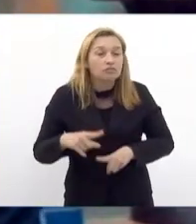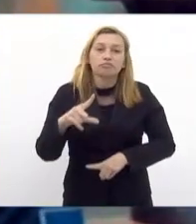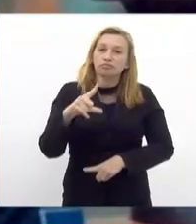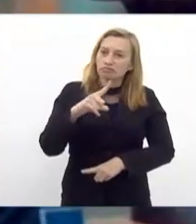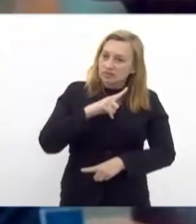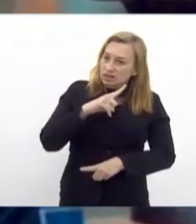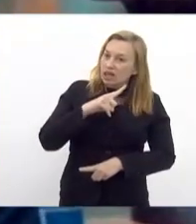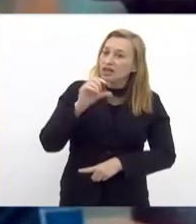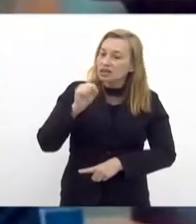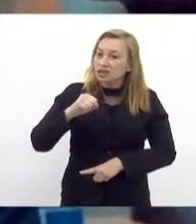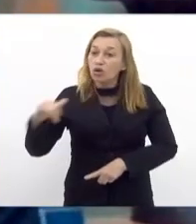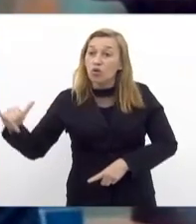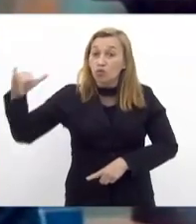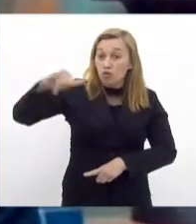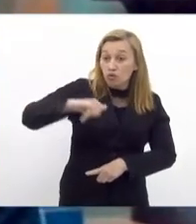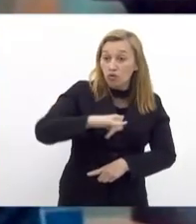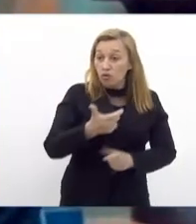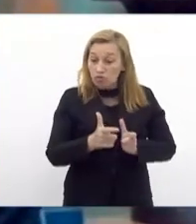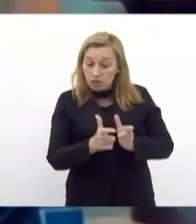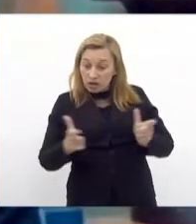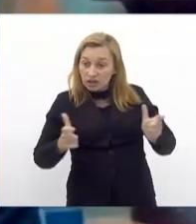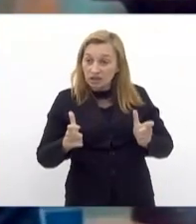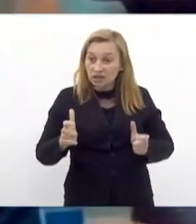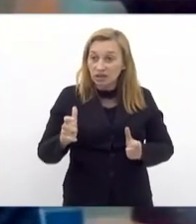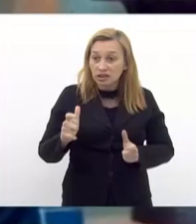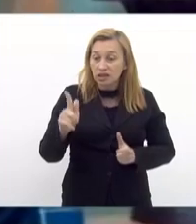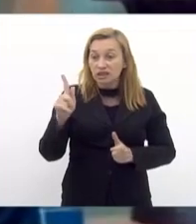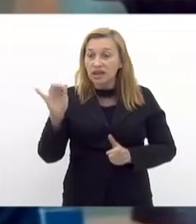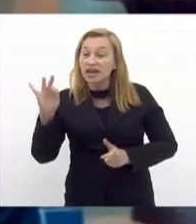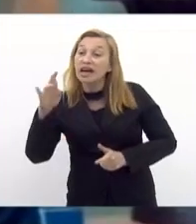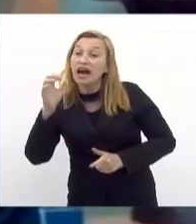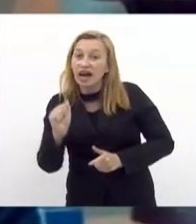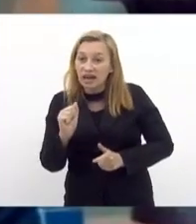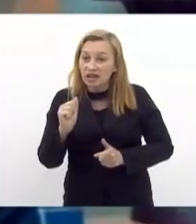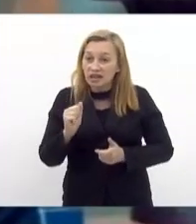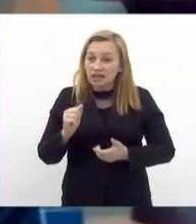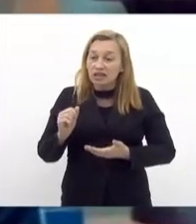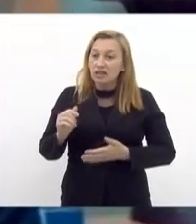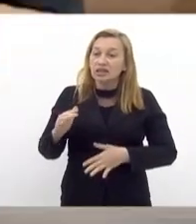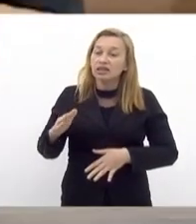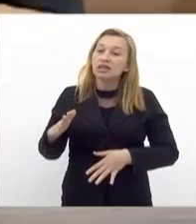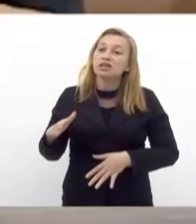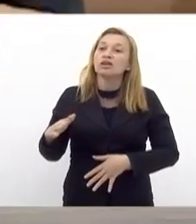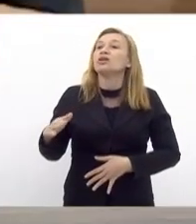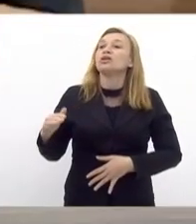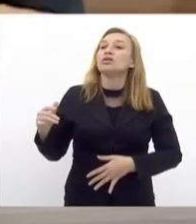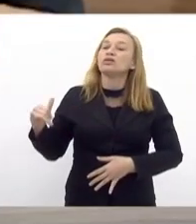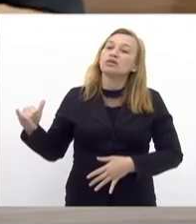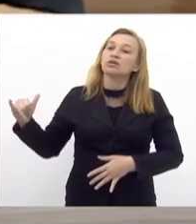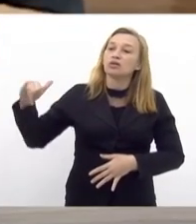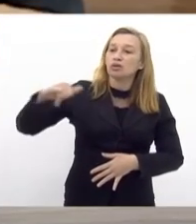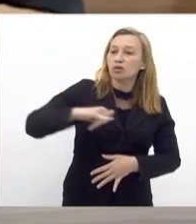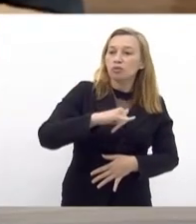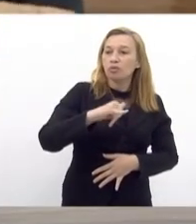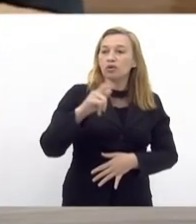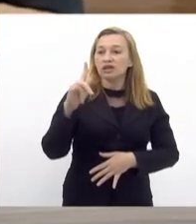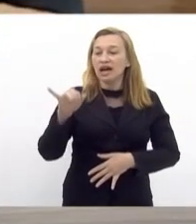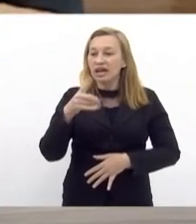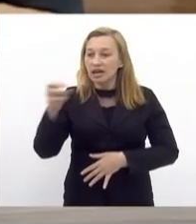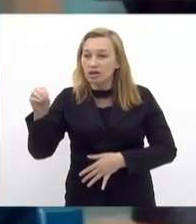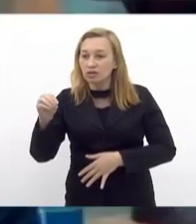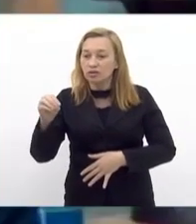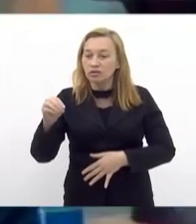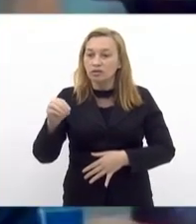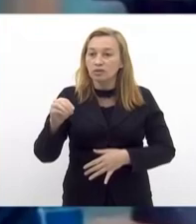existe também um volume enorme de carga que entra pelo Aeroporto Internacional do Galeão, tanto para